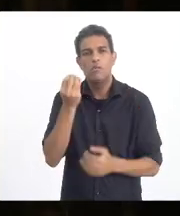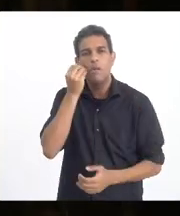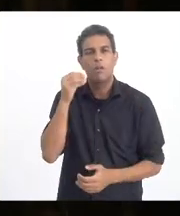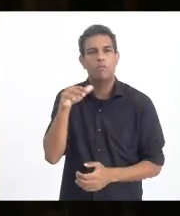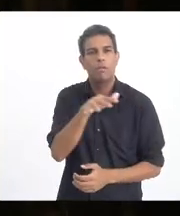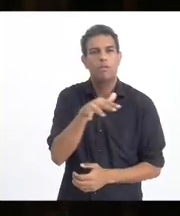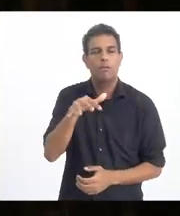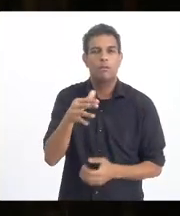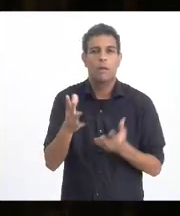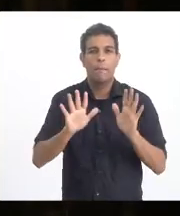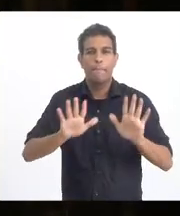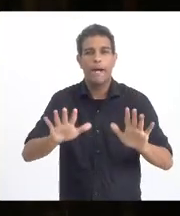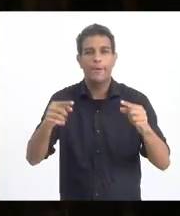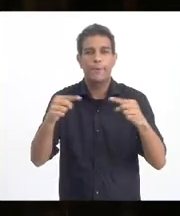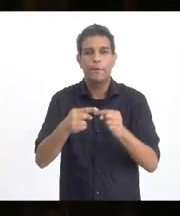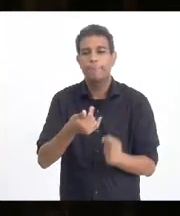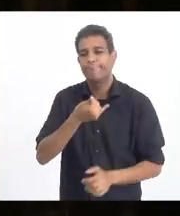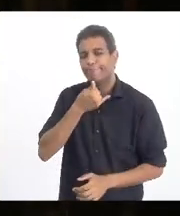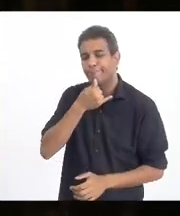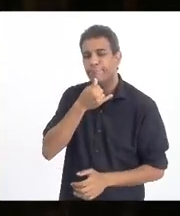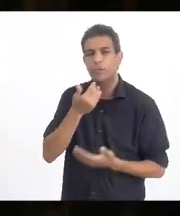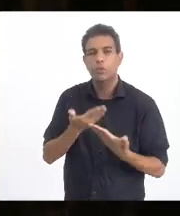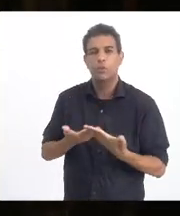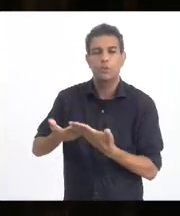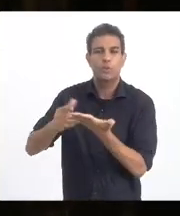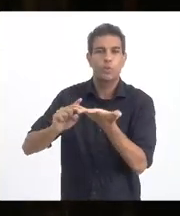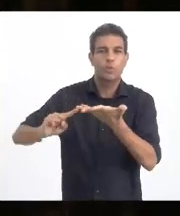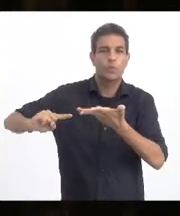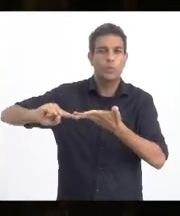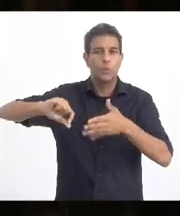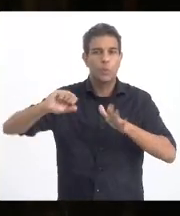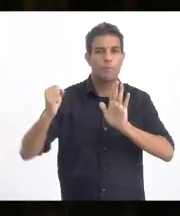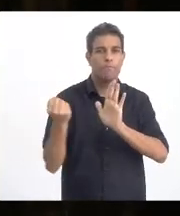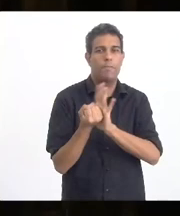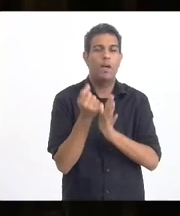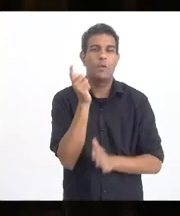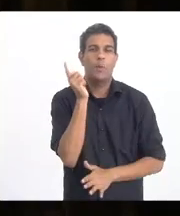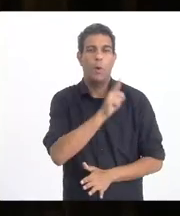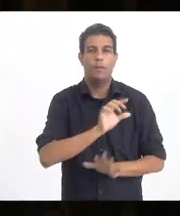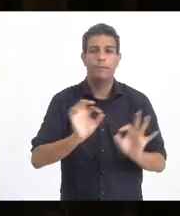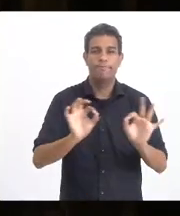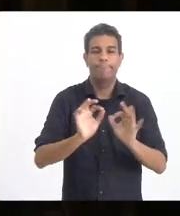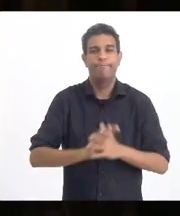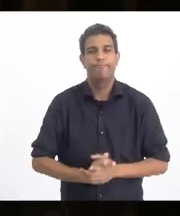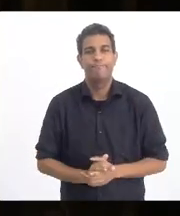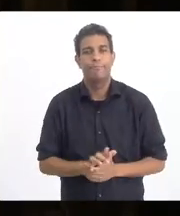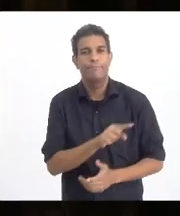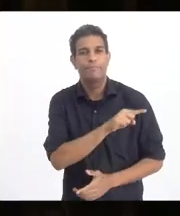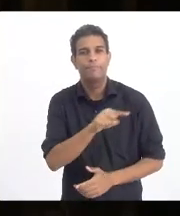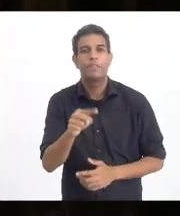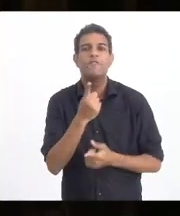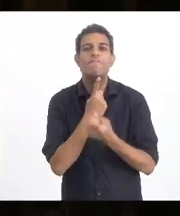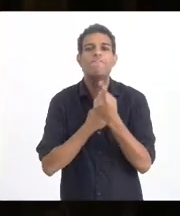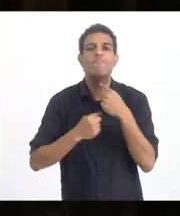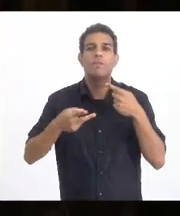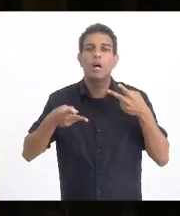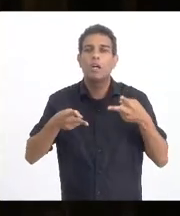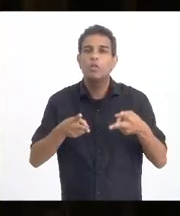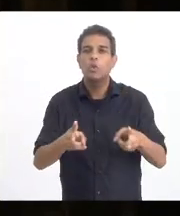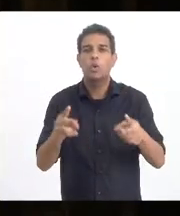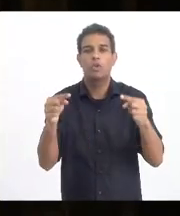Nós tentamos fazer isso. Mas, infelizmente, os estudos de impacto não nos permitiram. Não é vontade nossa